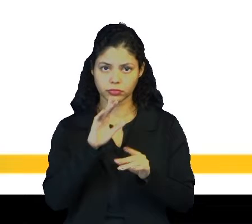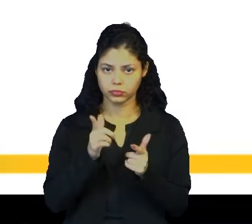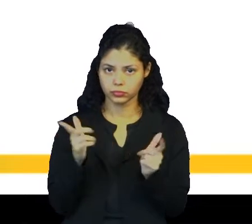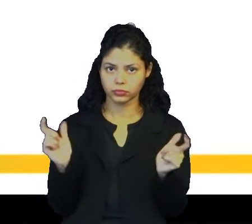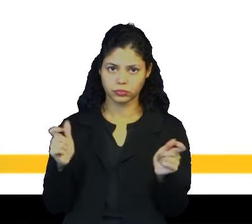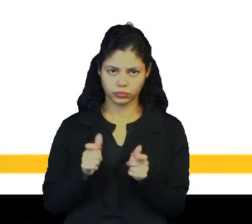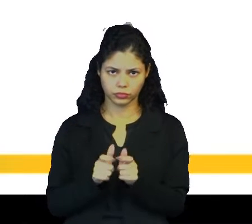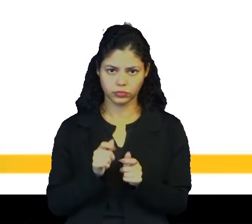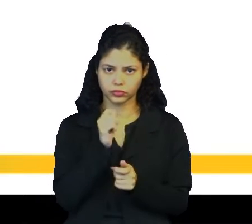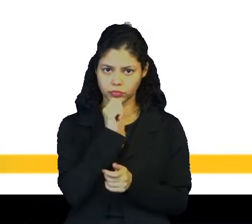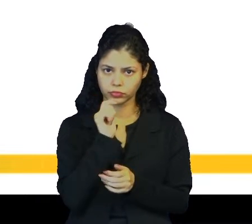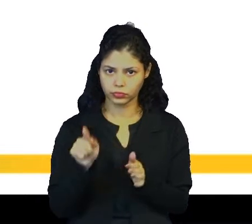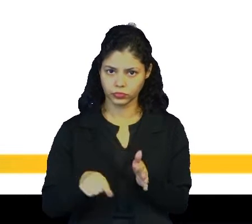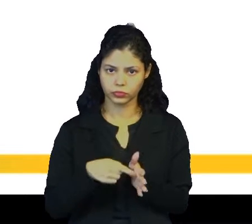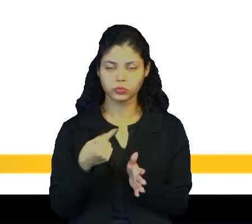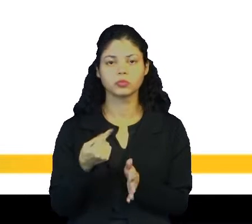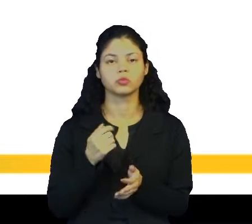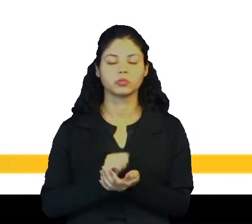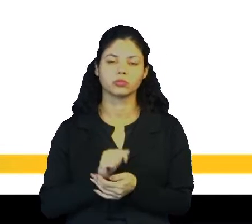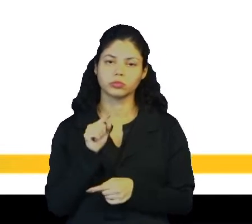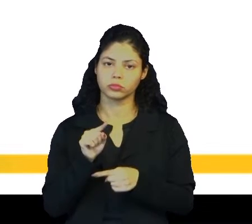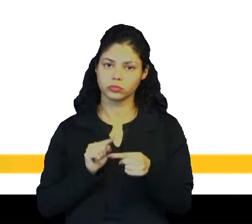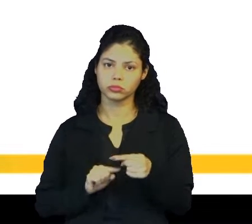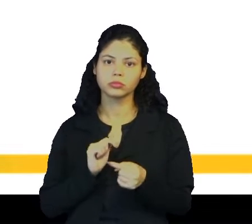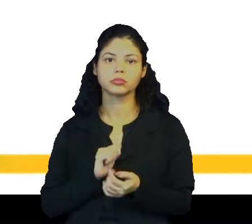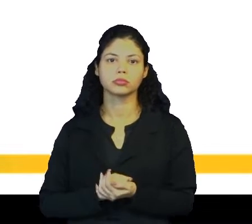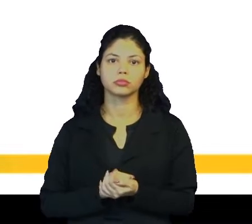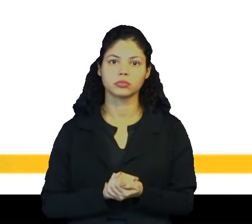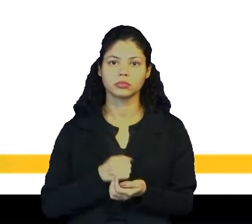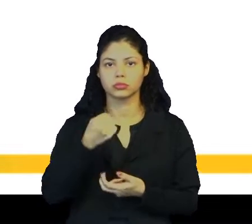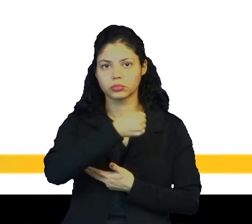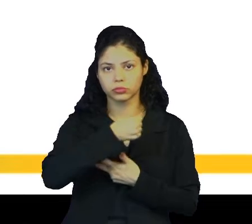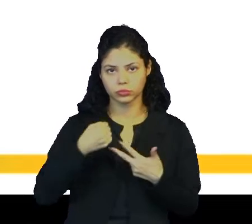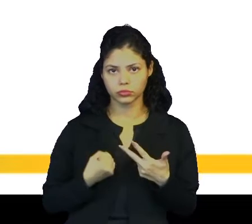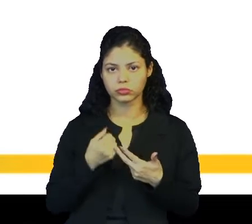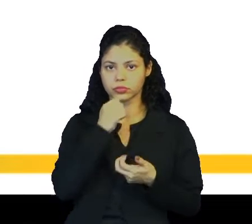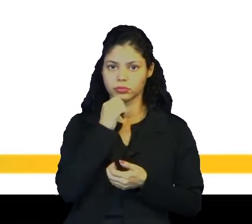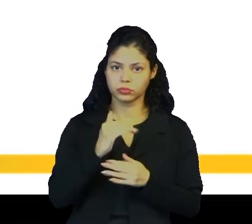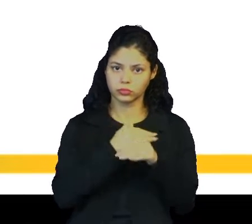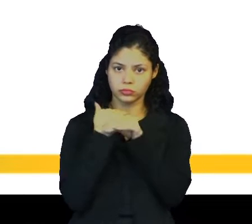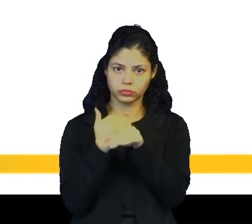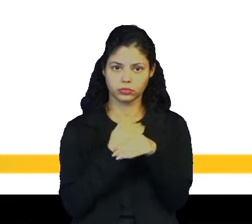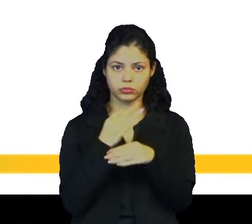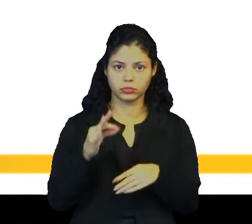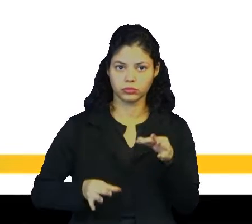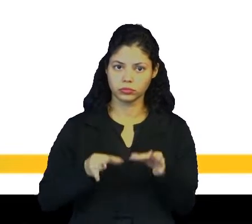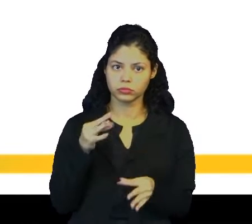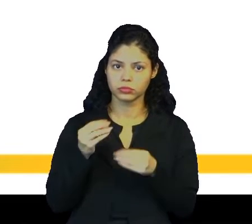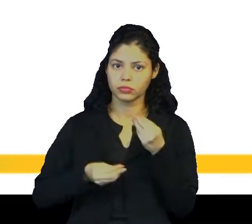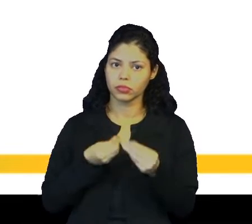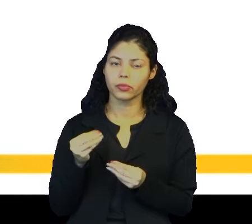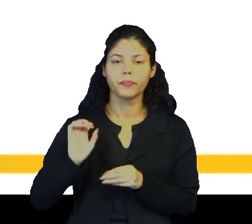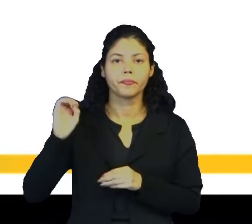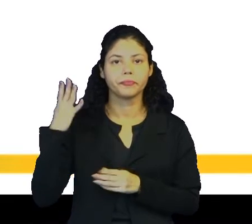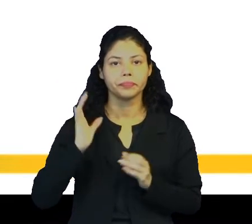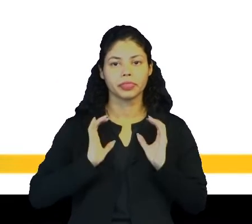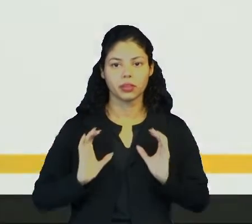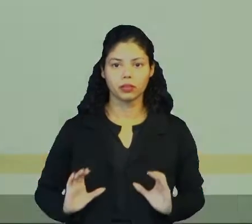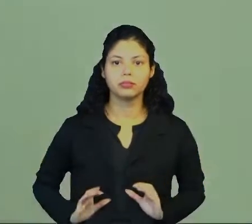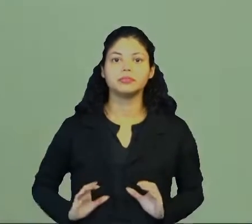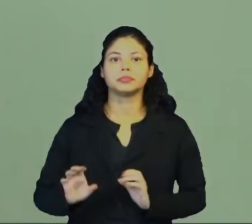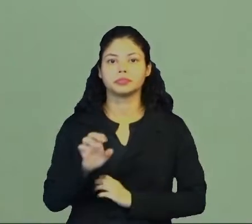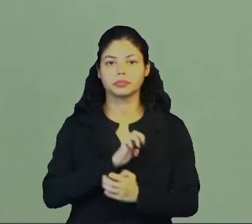e pela primeira vez houve a divisão dos poderes políticos, e a igualdade jurídica entre os cidadãos, como é o caso lá da